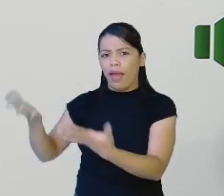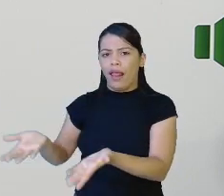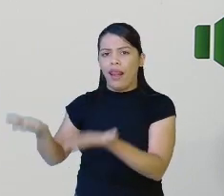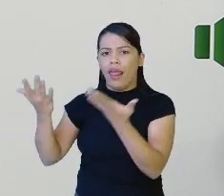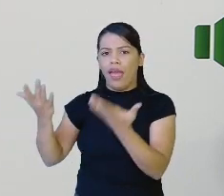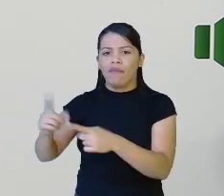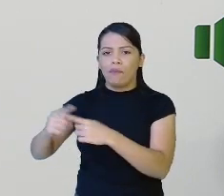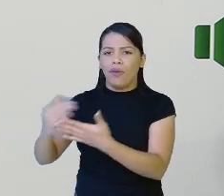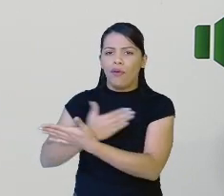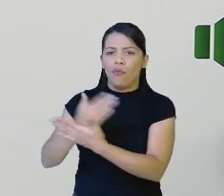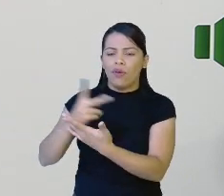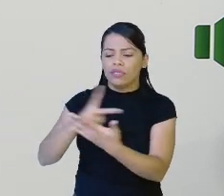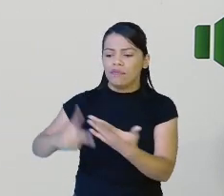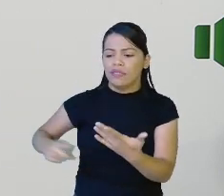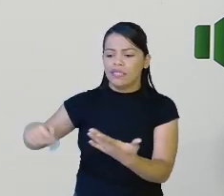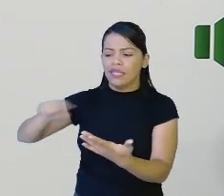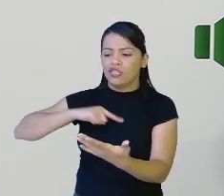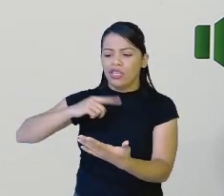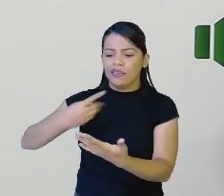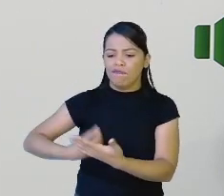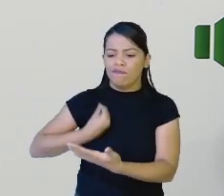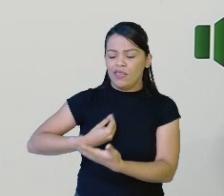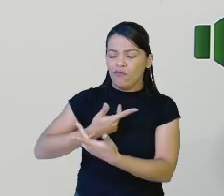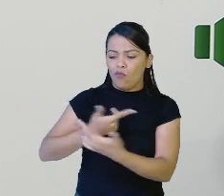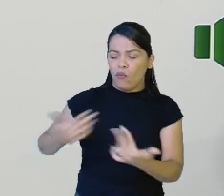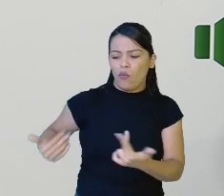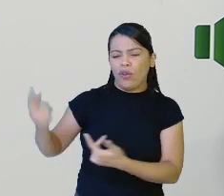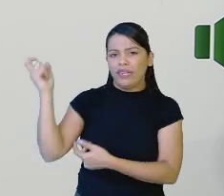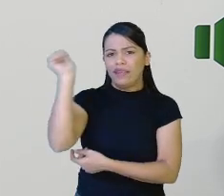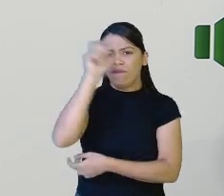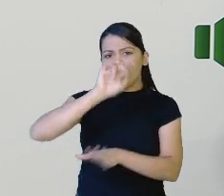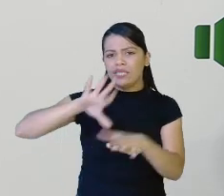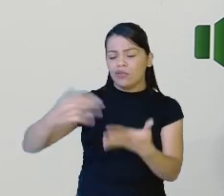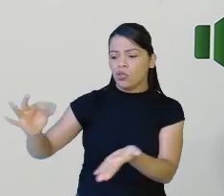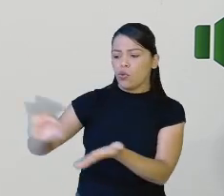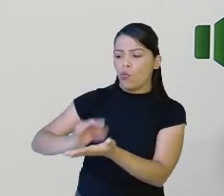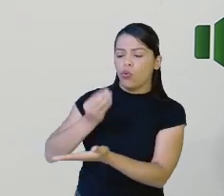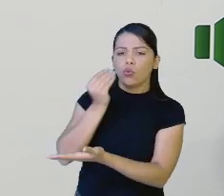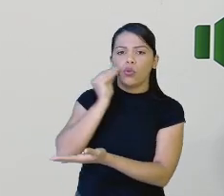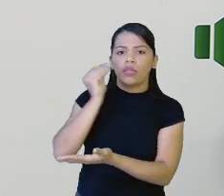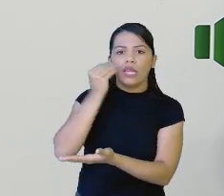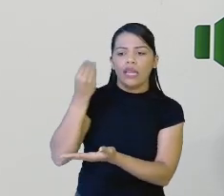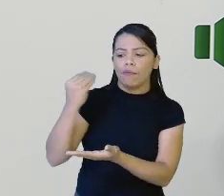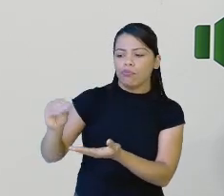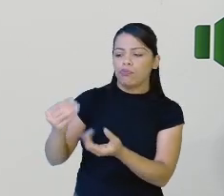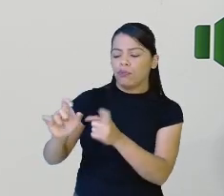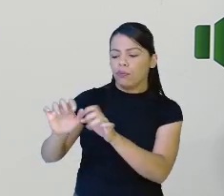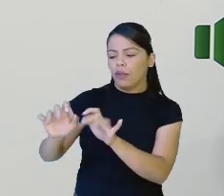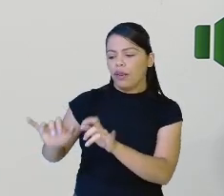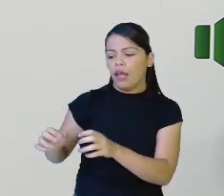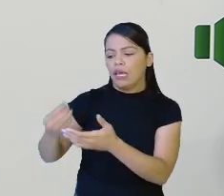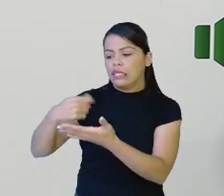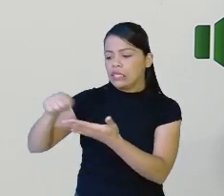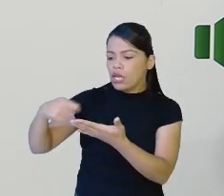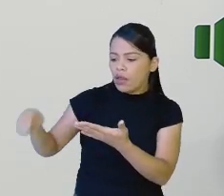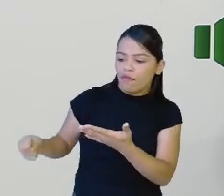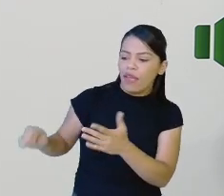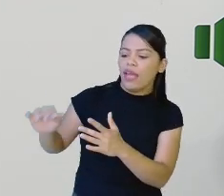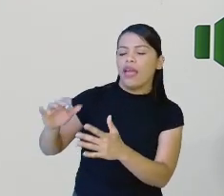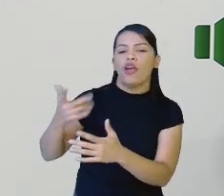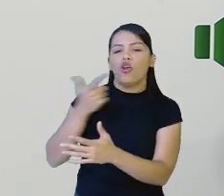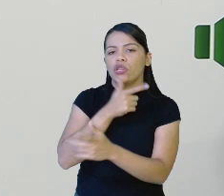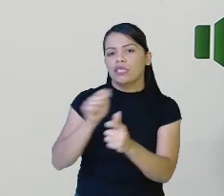difícil e se a gente ficar muito preocupado com aquilo é pior. Então ele tenta descontrair aquela situação para que o leitor se sinta